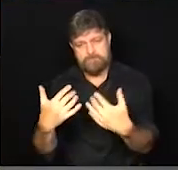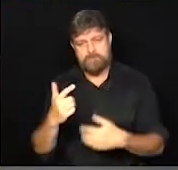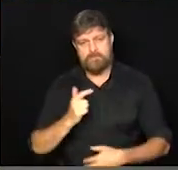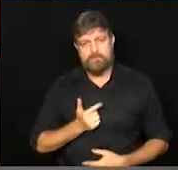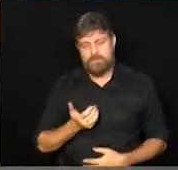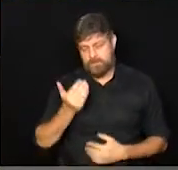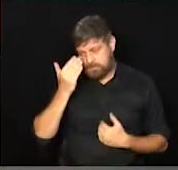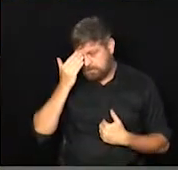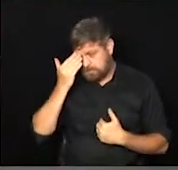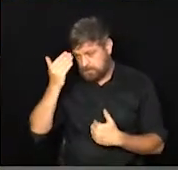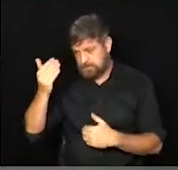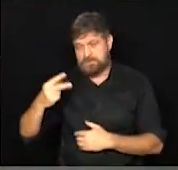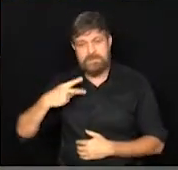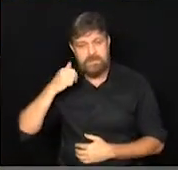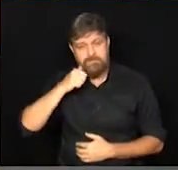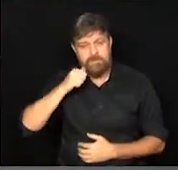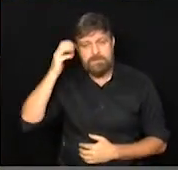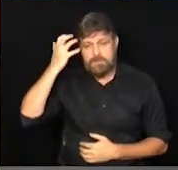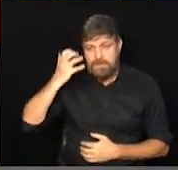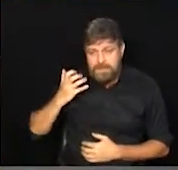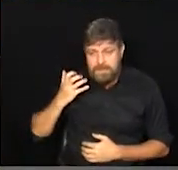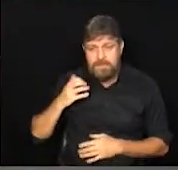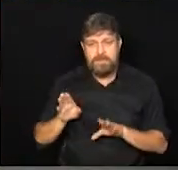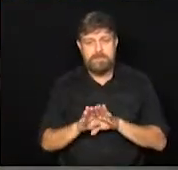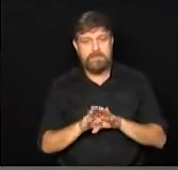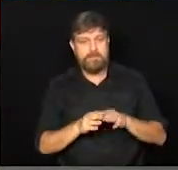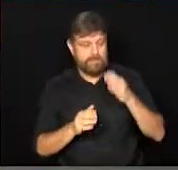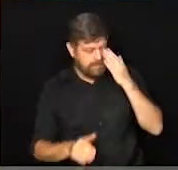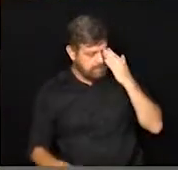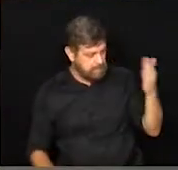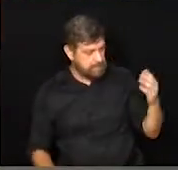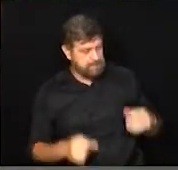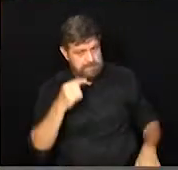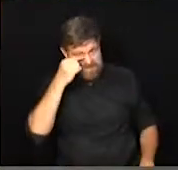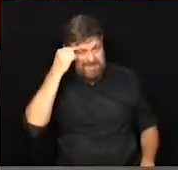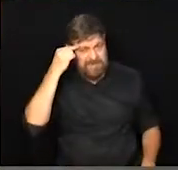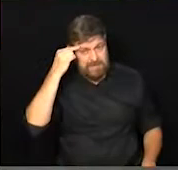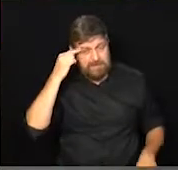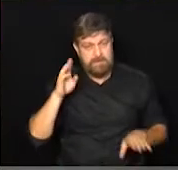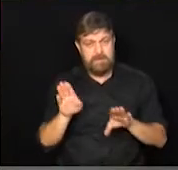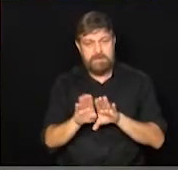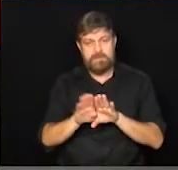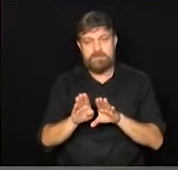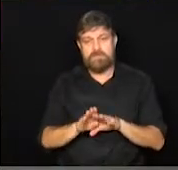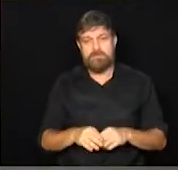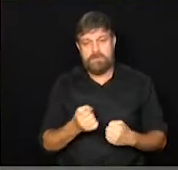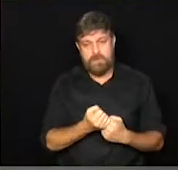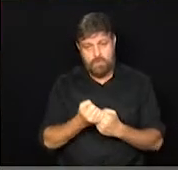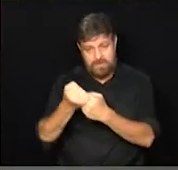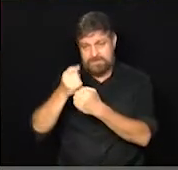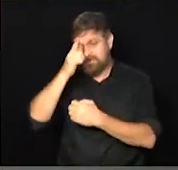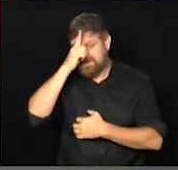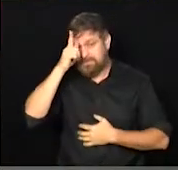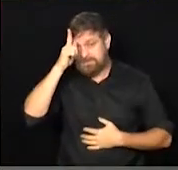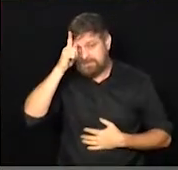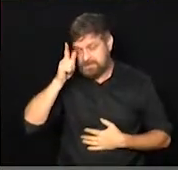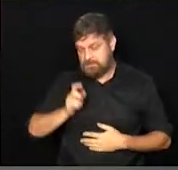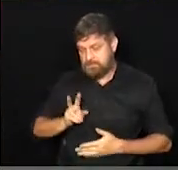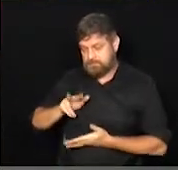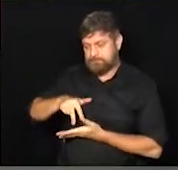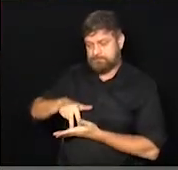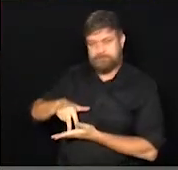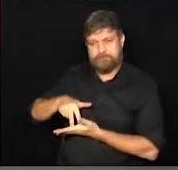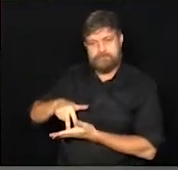agradecer à vereadora Guida Calisto, à vereadora Paula Miguel, ao gabinete do vereador Gustavo Peta, que se fez